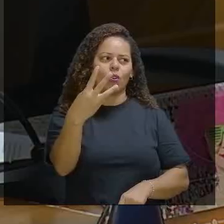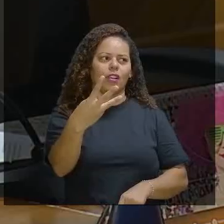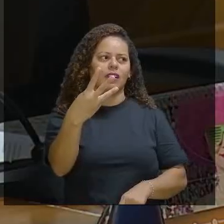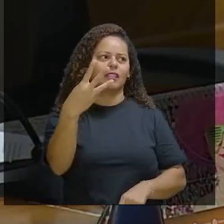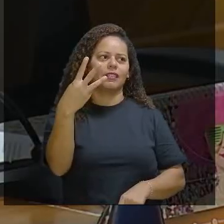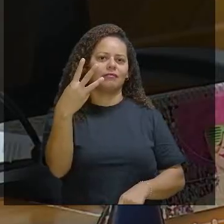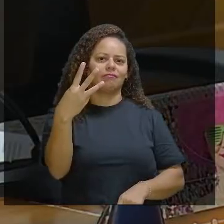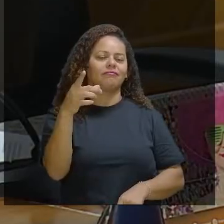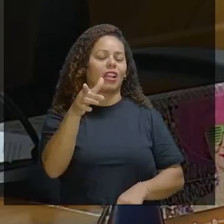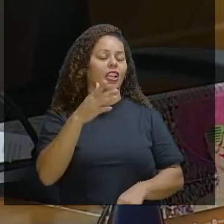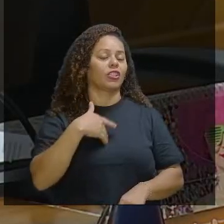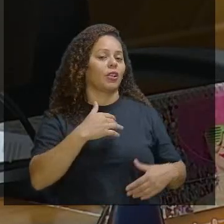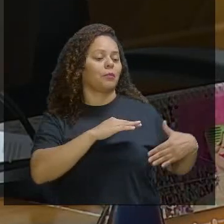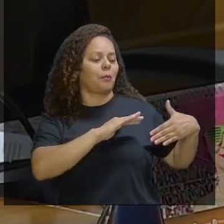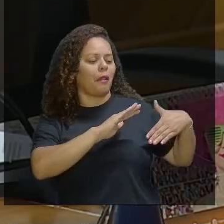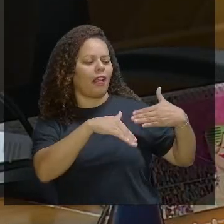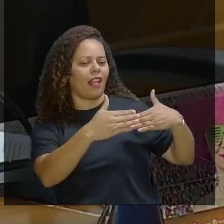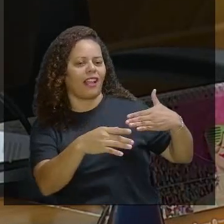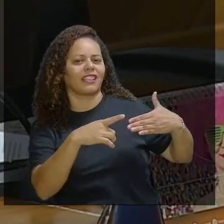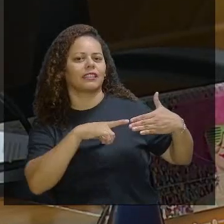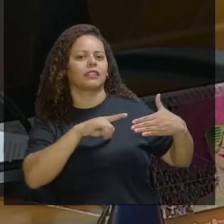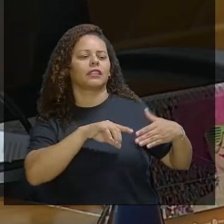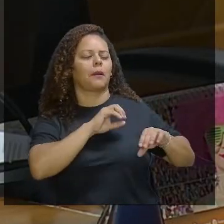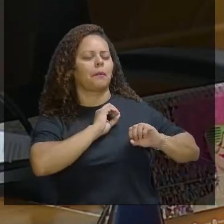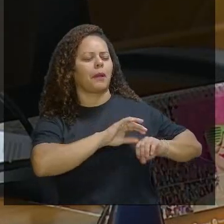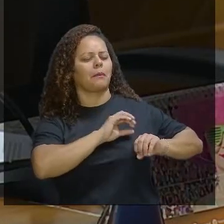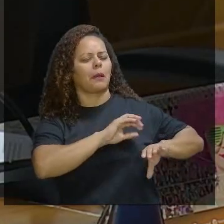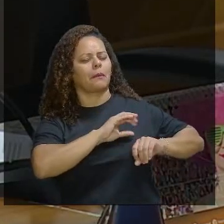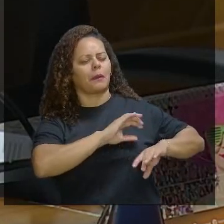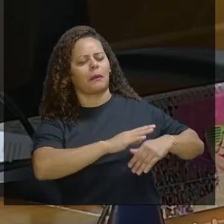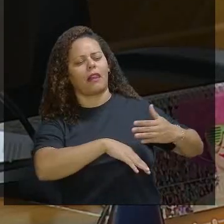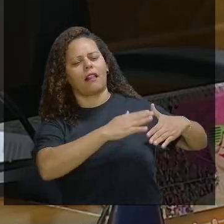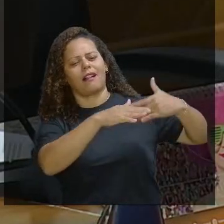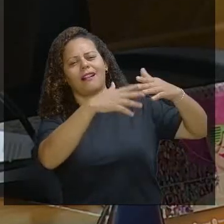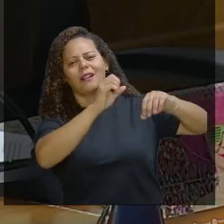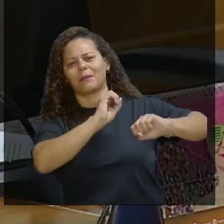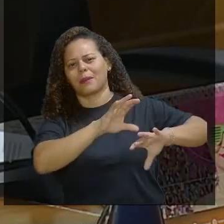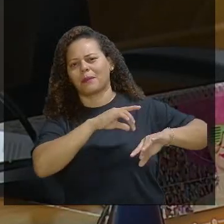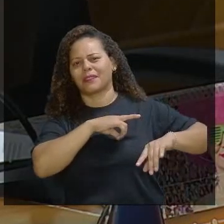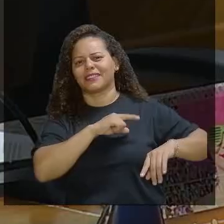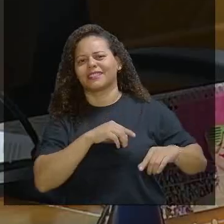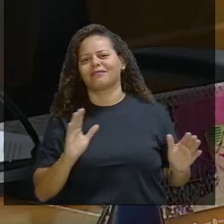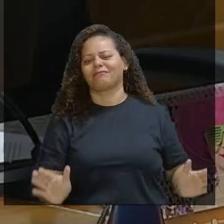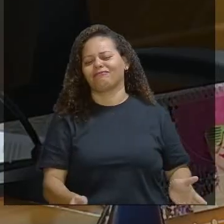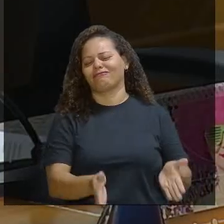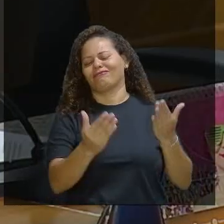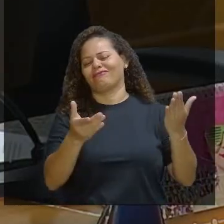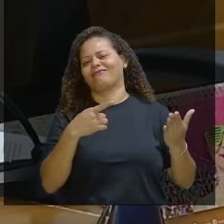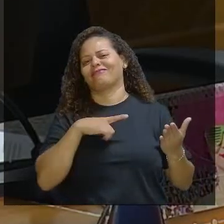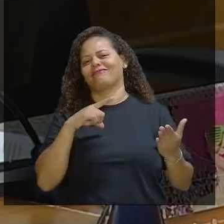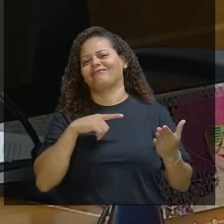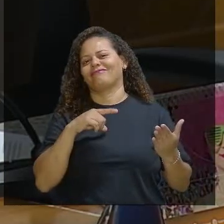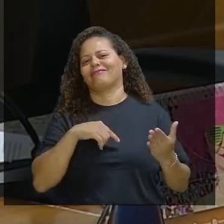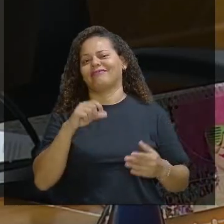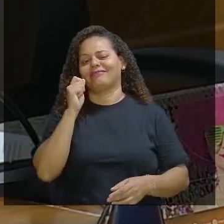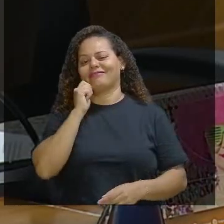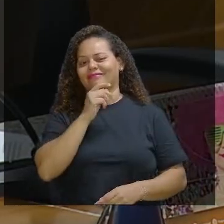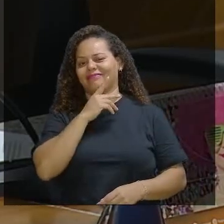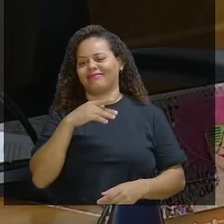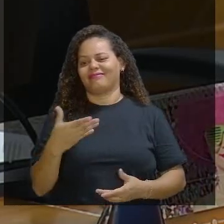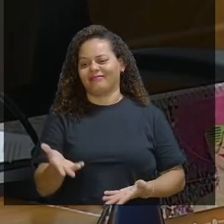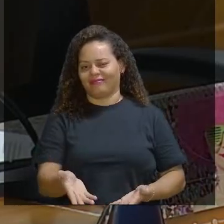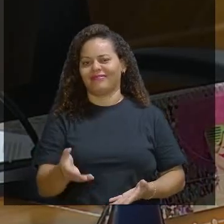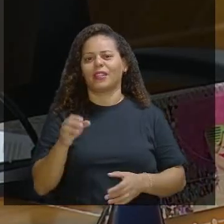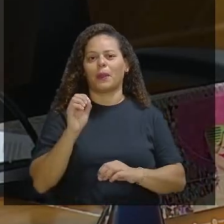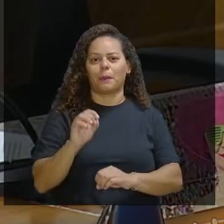1983, onde passou a desenvolver uma longa e significativa contribuição à educação. No Amapá, atuou